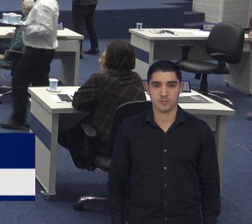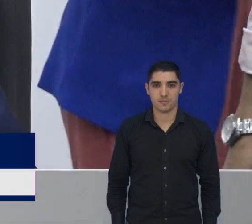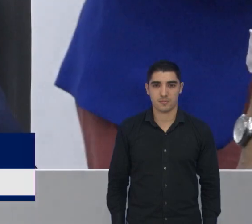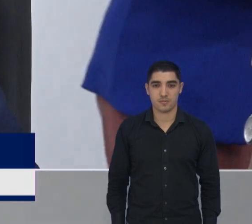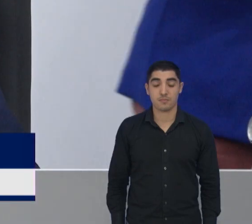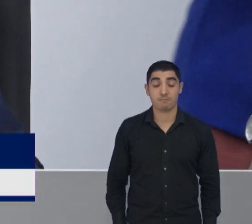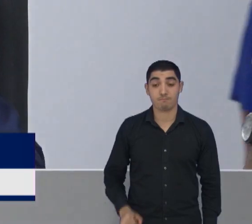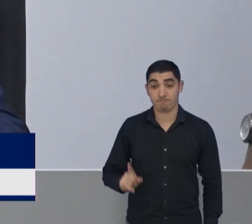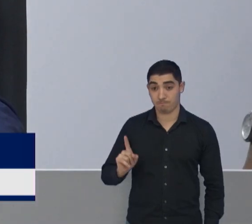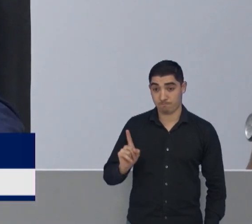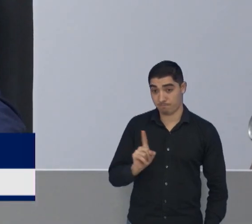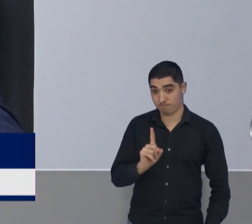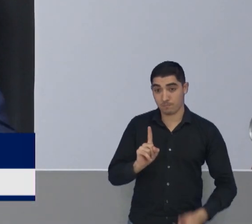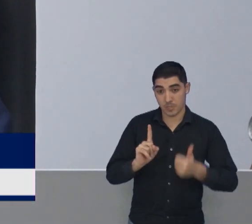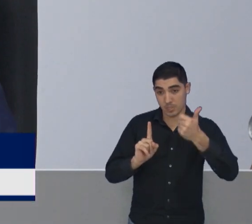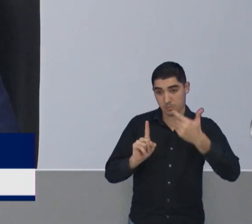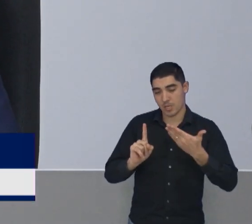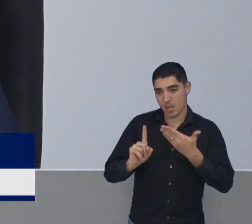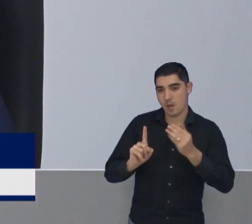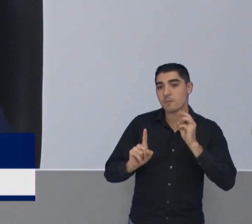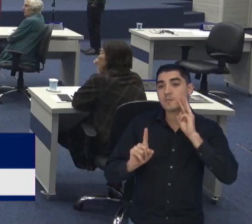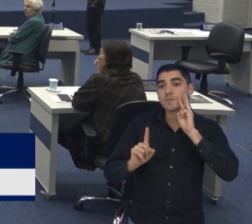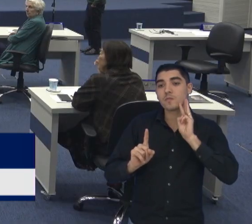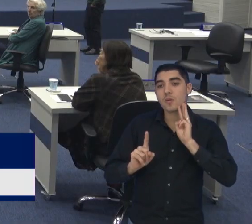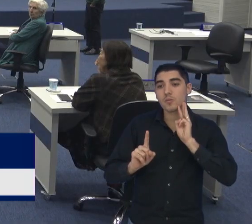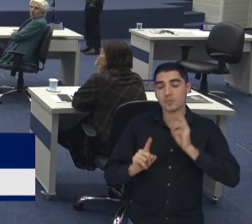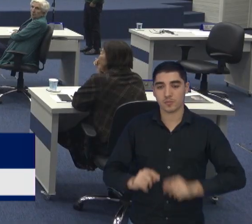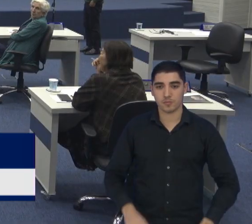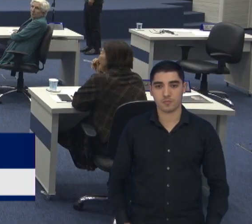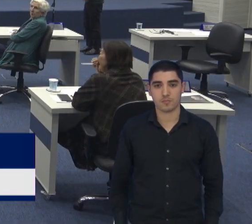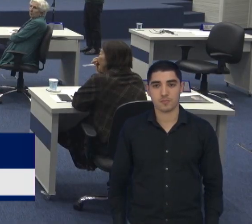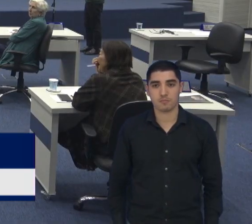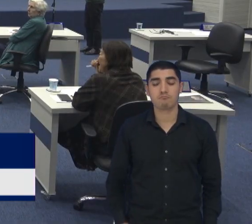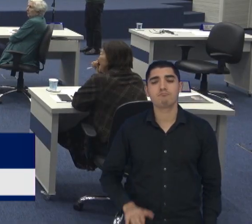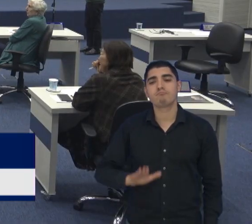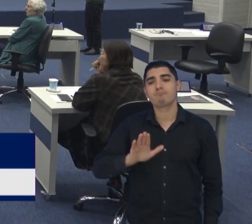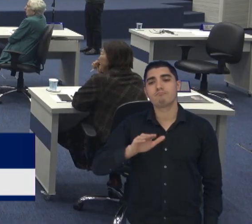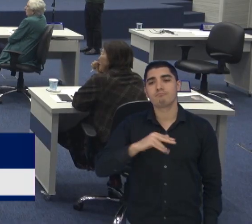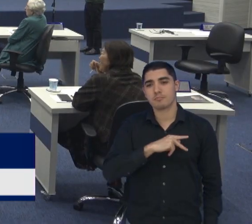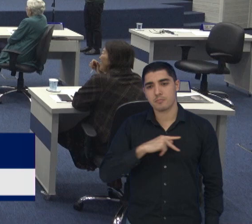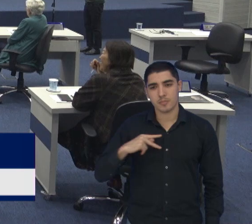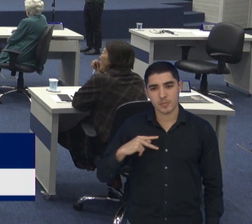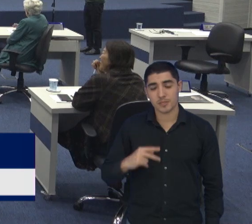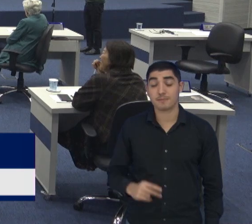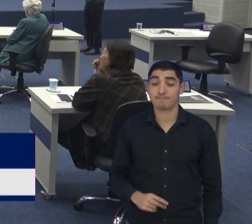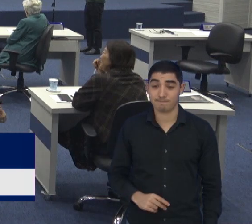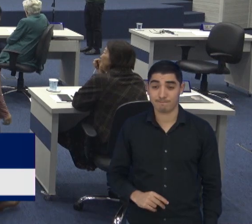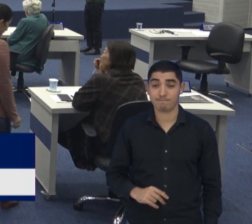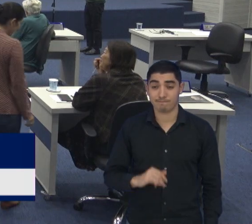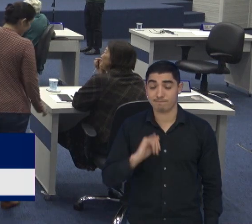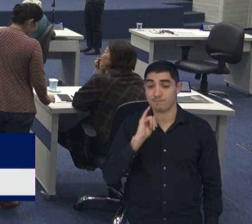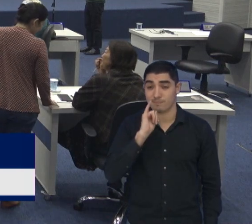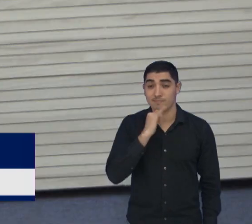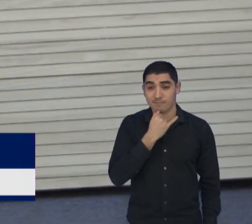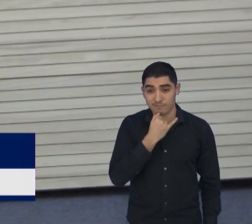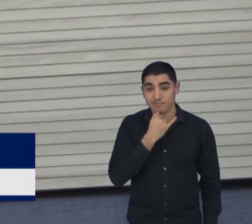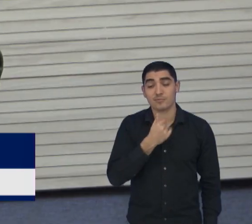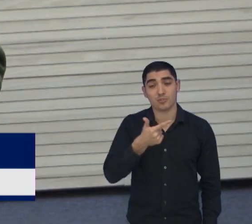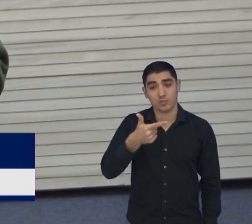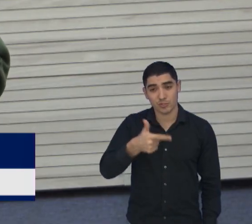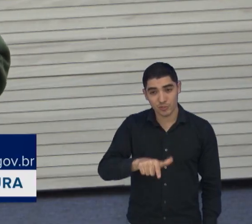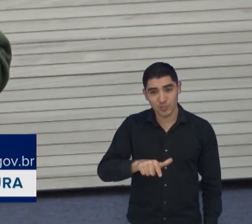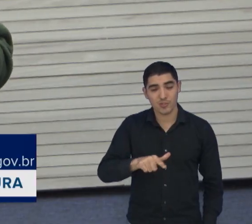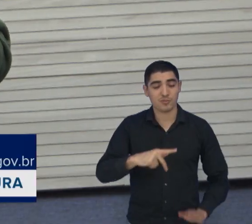Justificativo de votação, o vereador Walter Resch. Senhor presidente, lamentavelmente, mais um